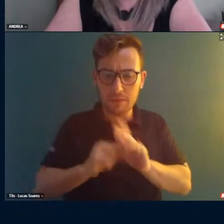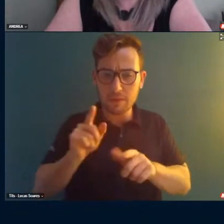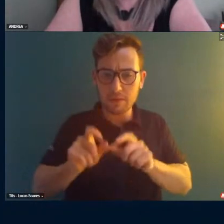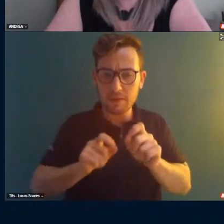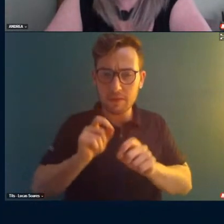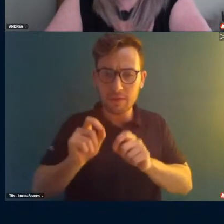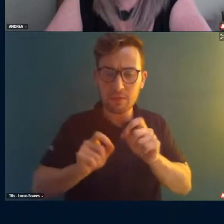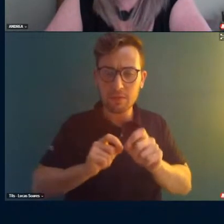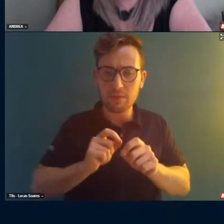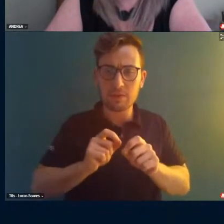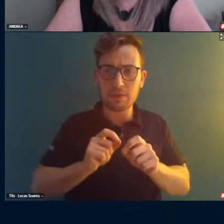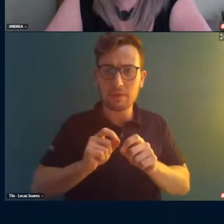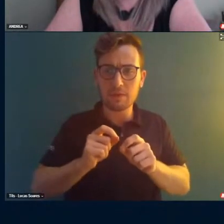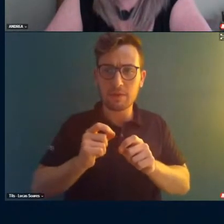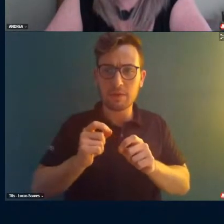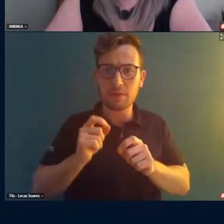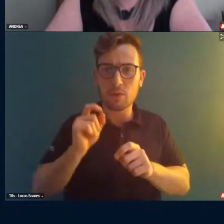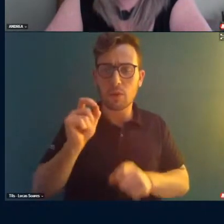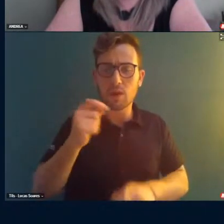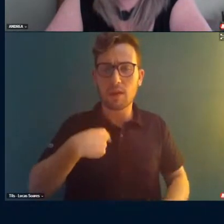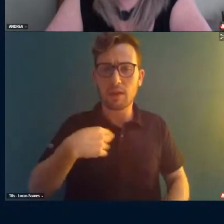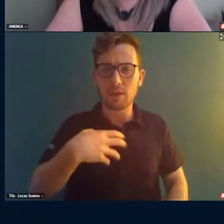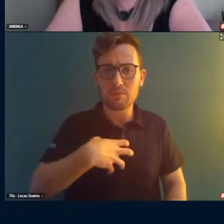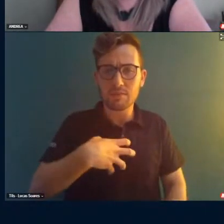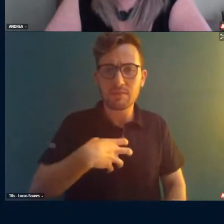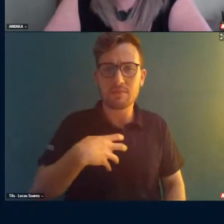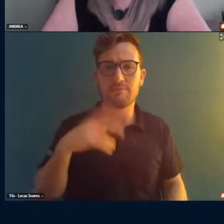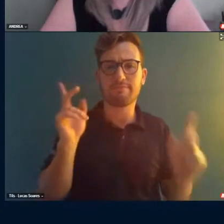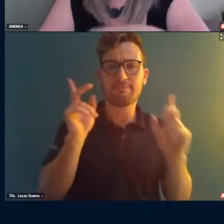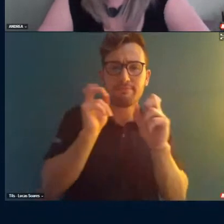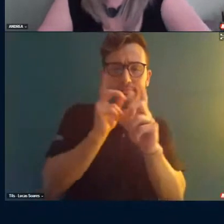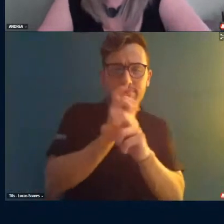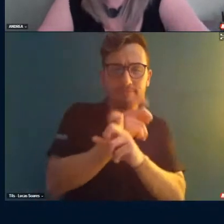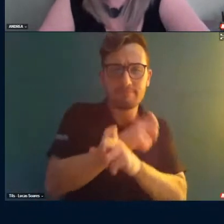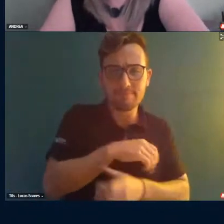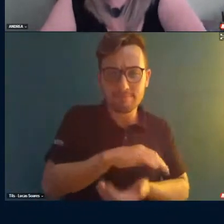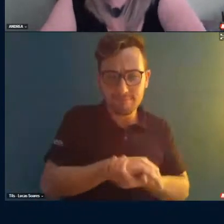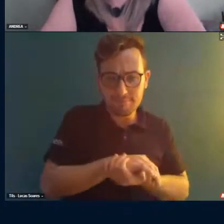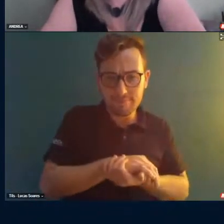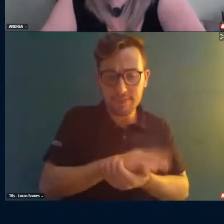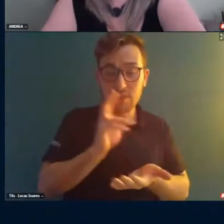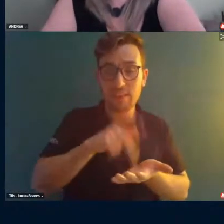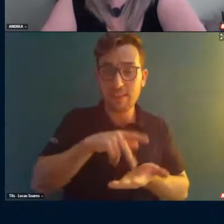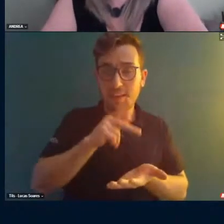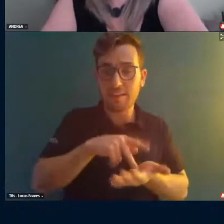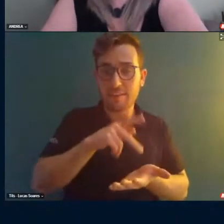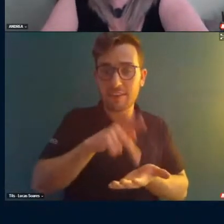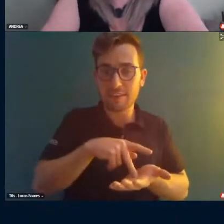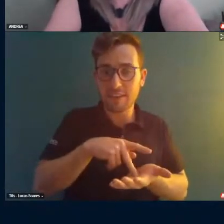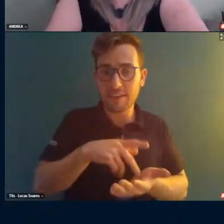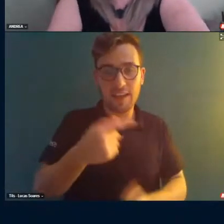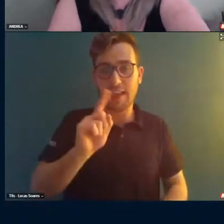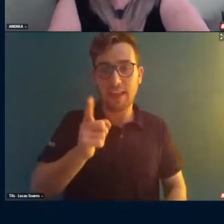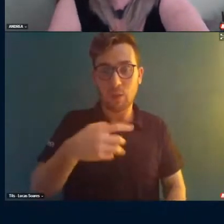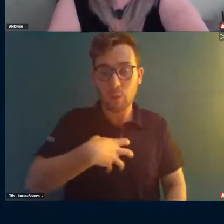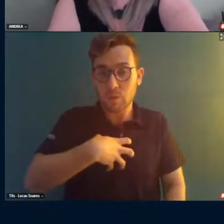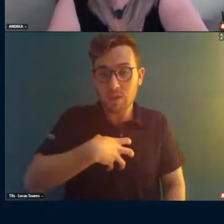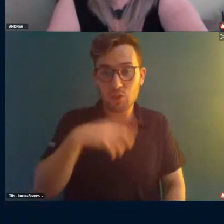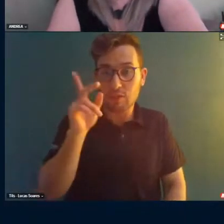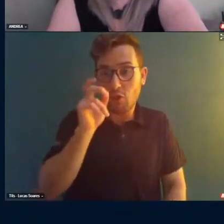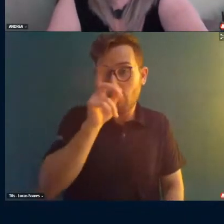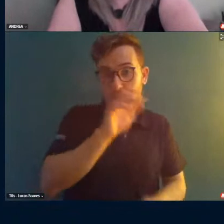Douglas. O que eu senti em relação às dificuldades devido ao Covid? Na verdade, eu não senti nenhuma